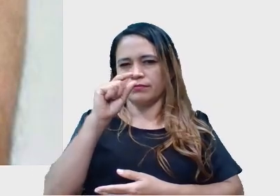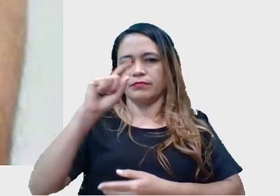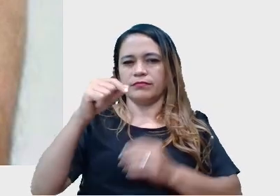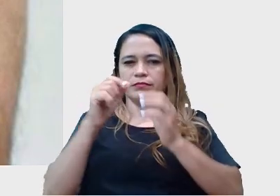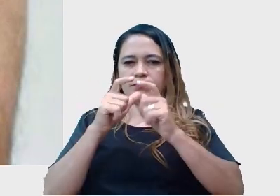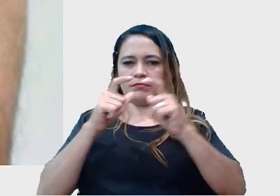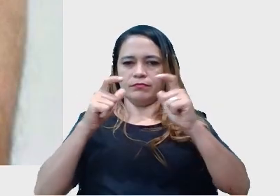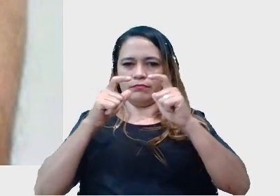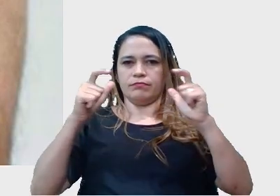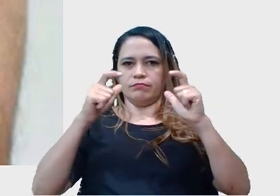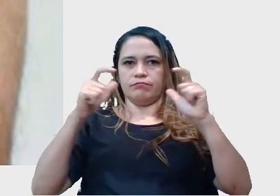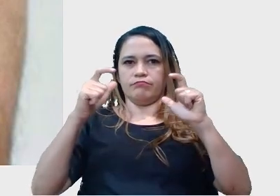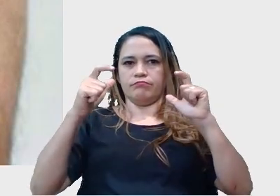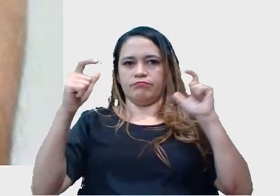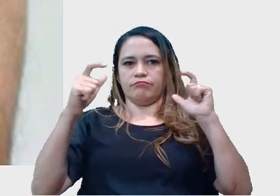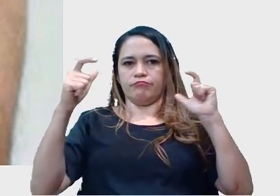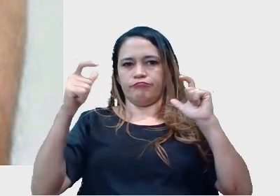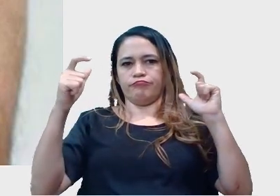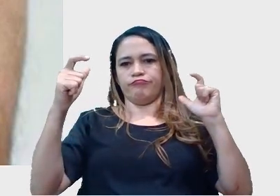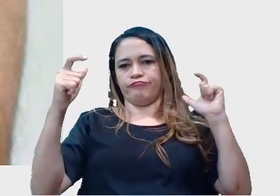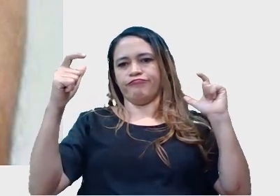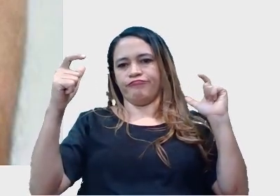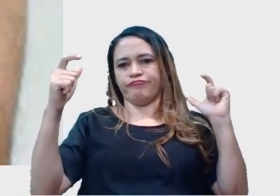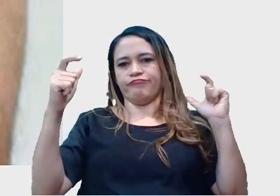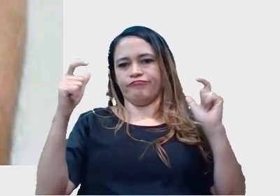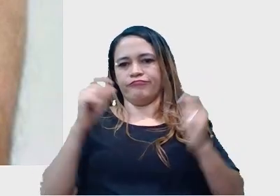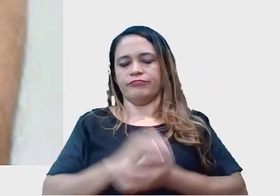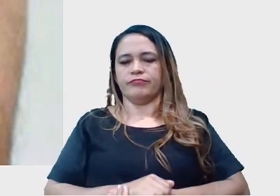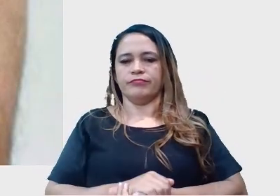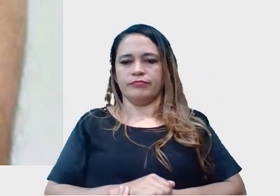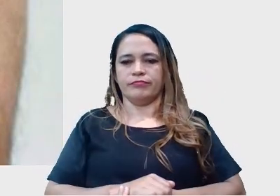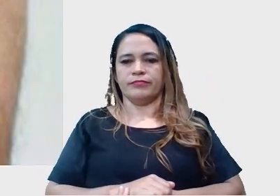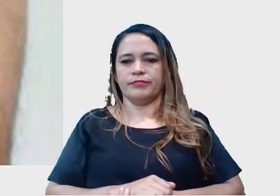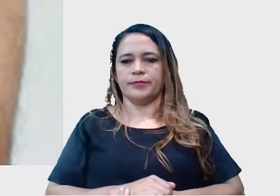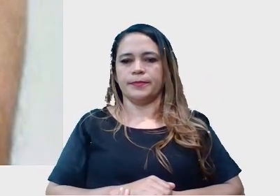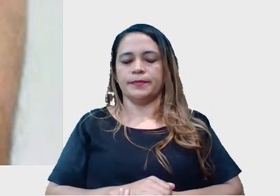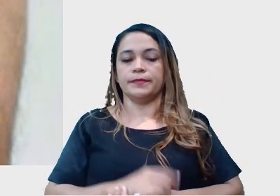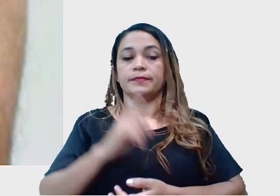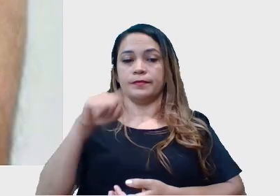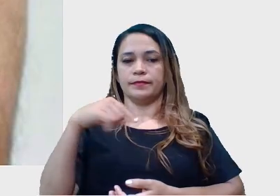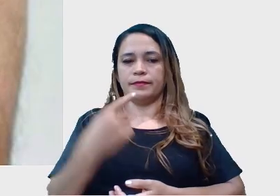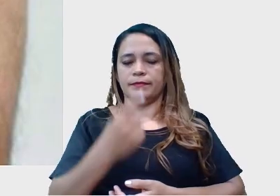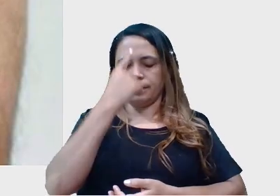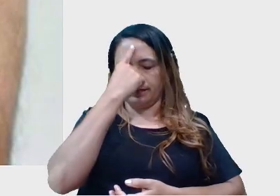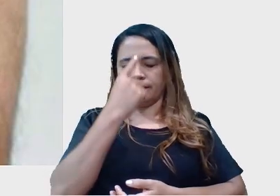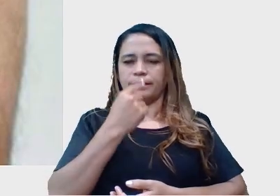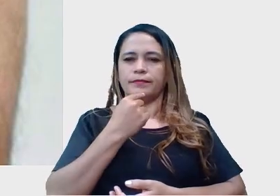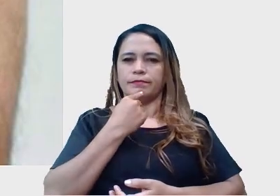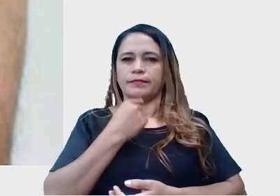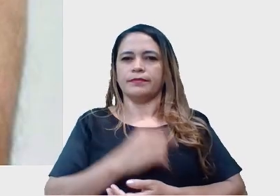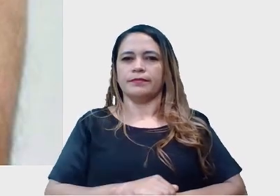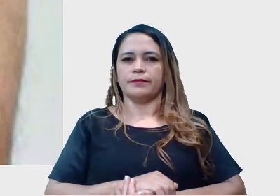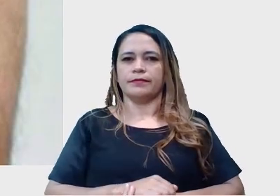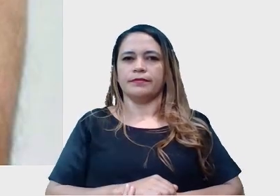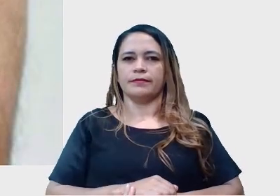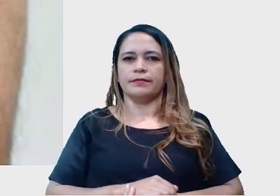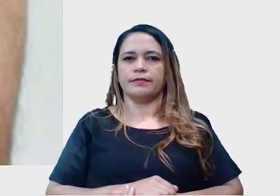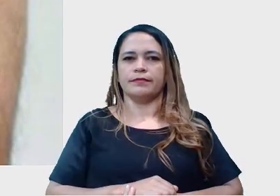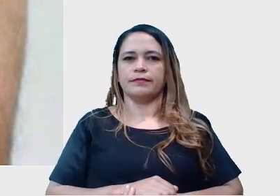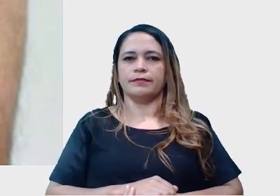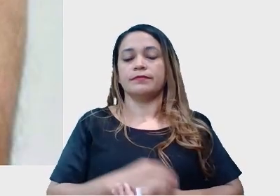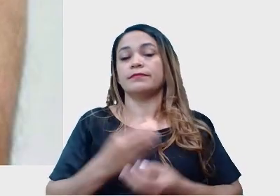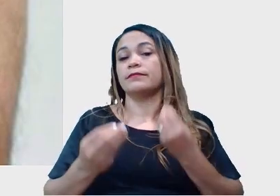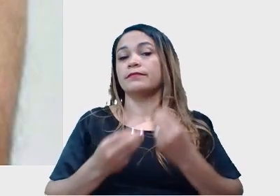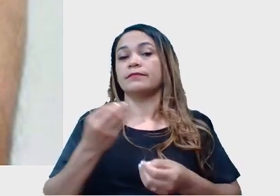e ela vai progredindo até virar grandes feridas na pele da pessoa. O próximo slide é o mais feio, tá? Eu vou te mostrar como o